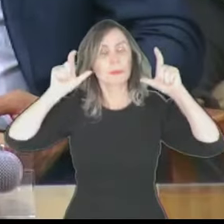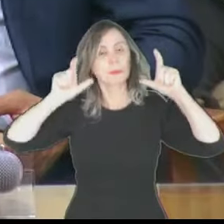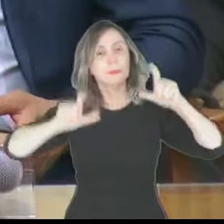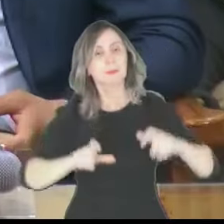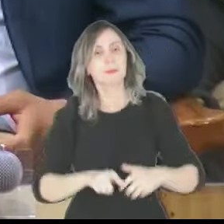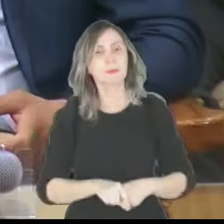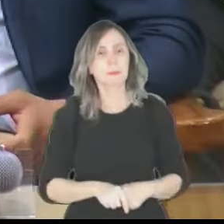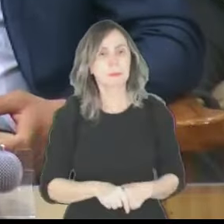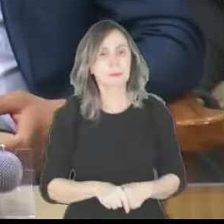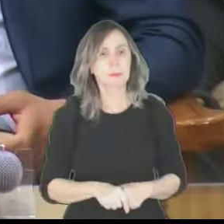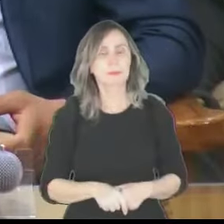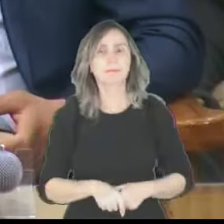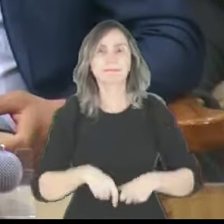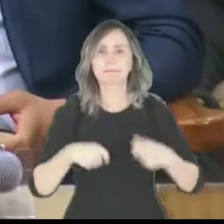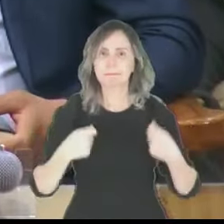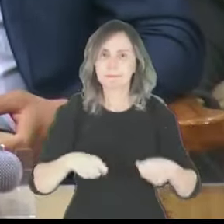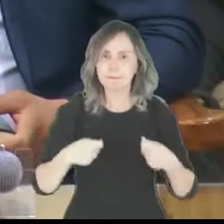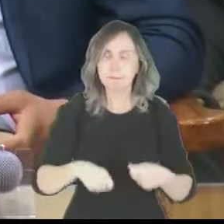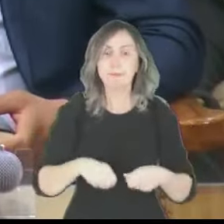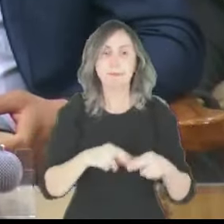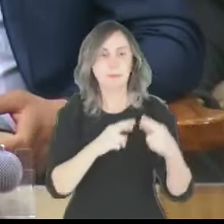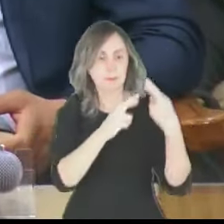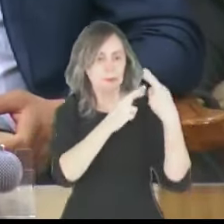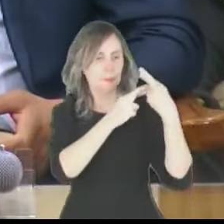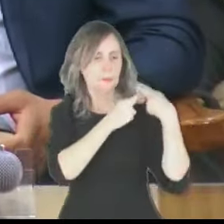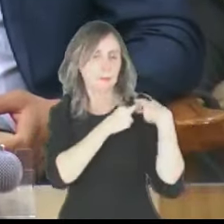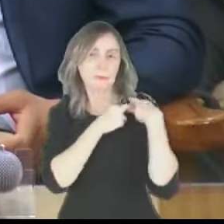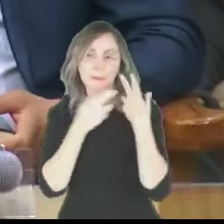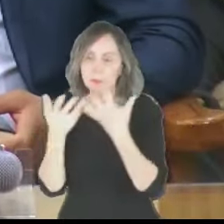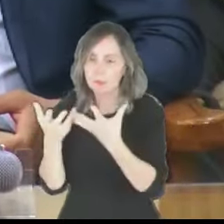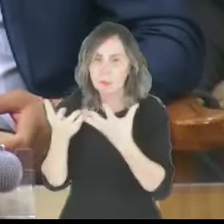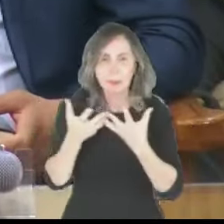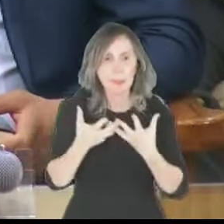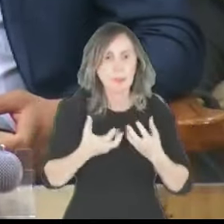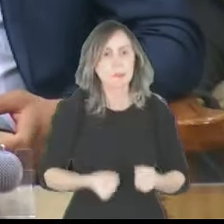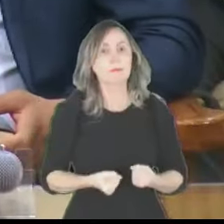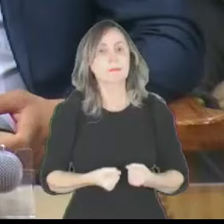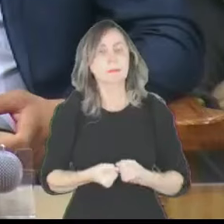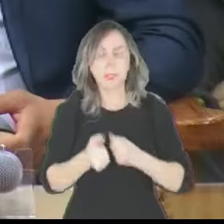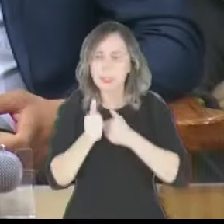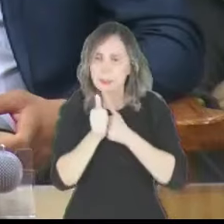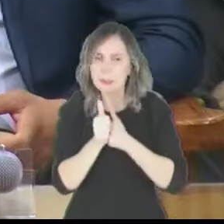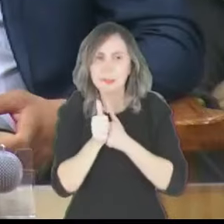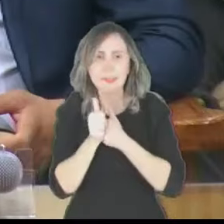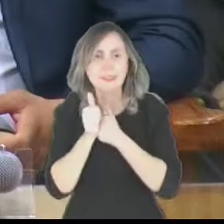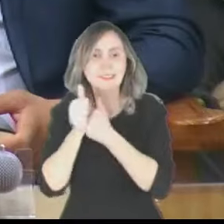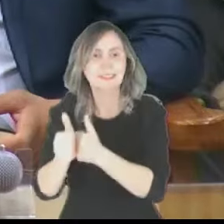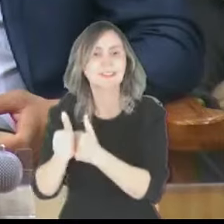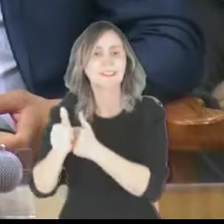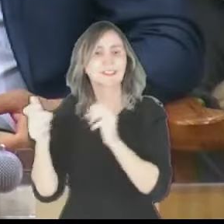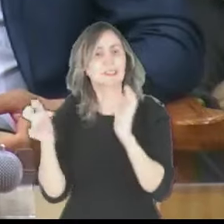Nós temos que assumir a responsabilidade, de seguir a Jesus, para valer.